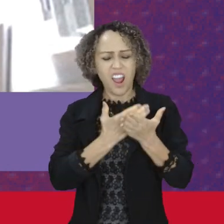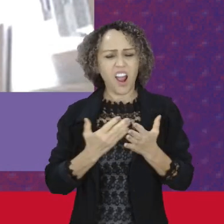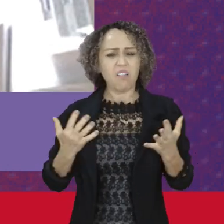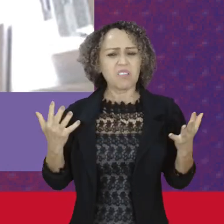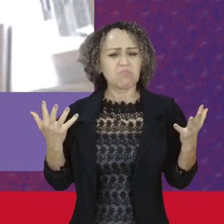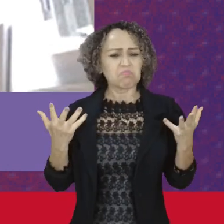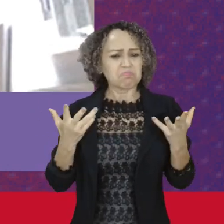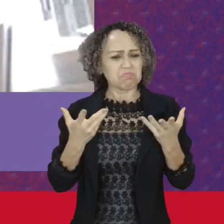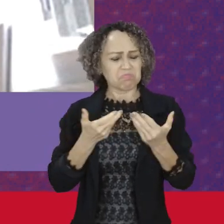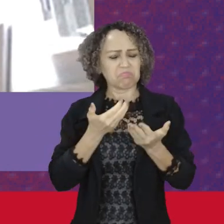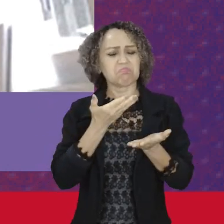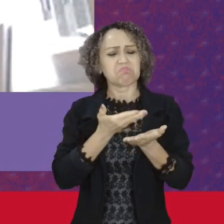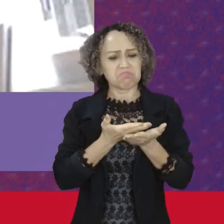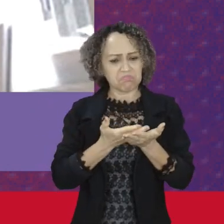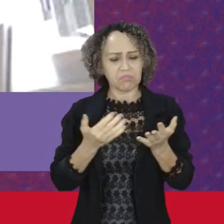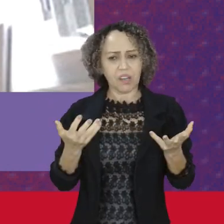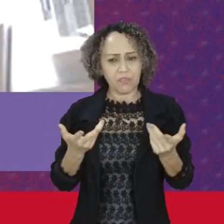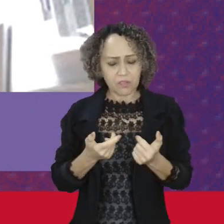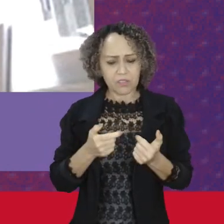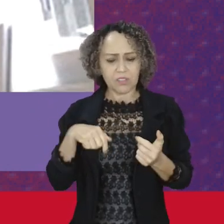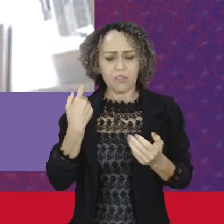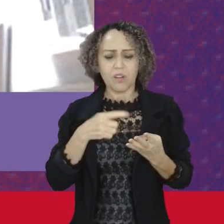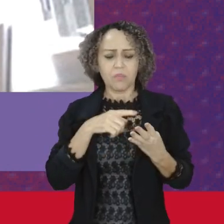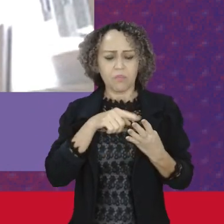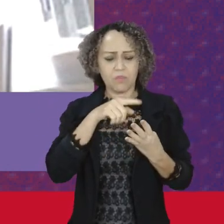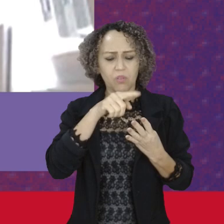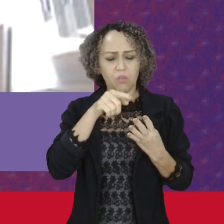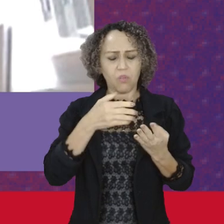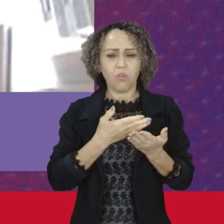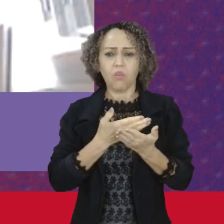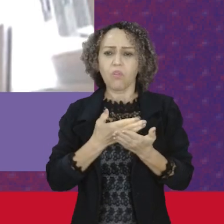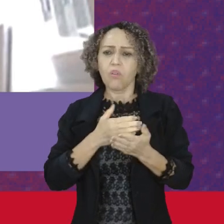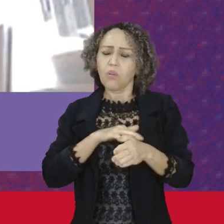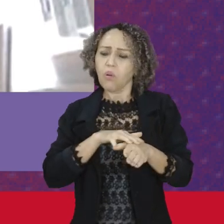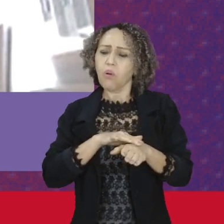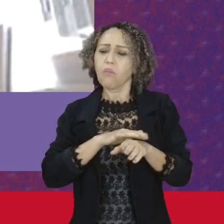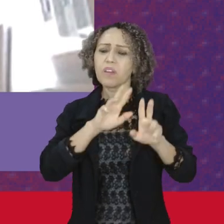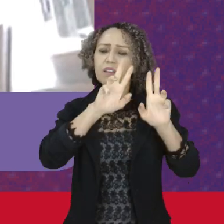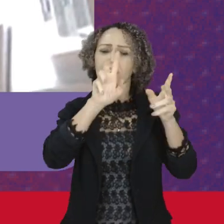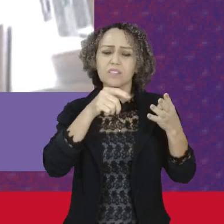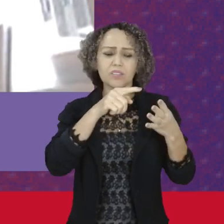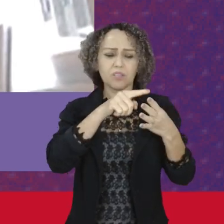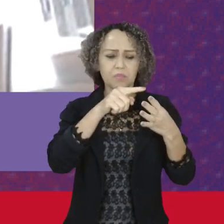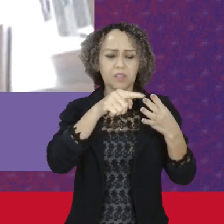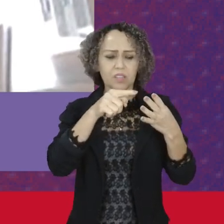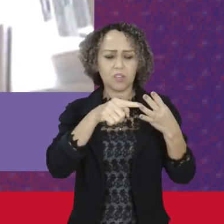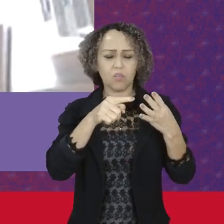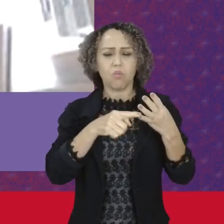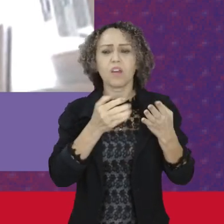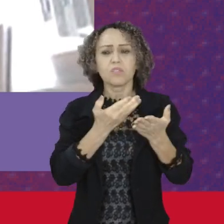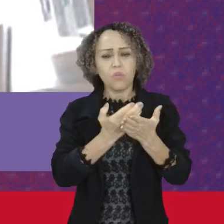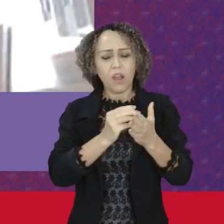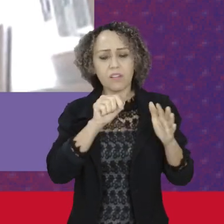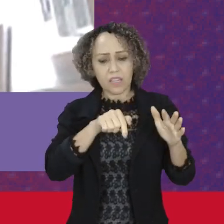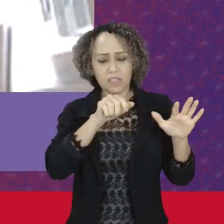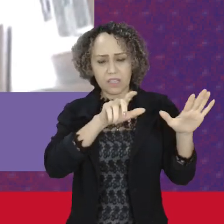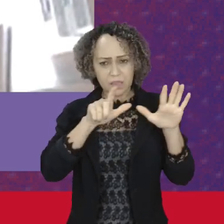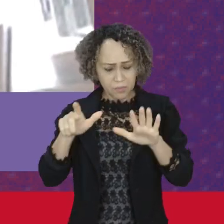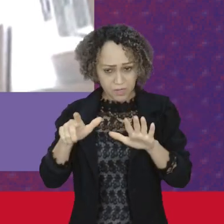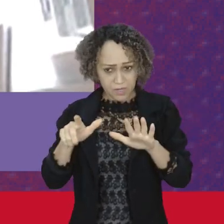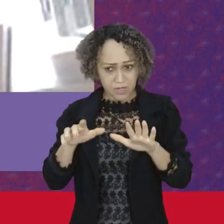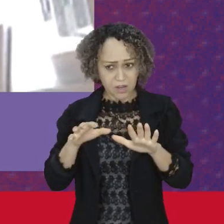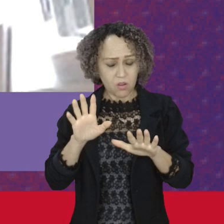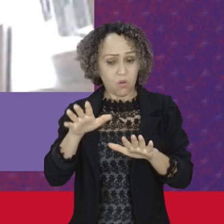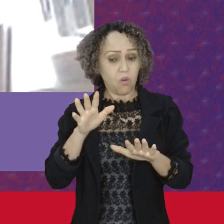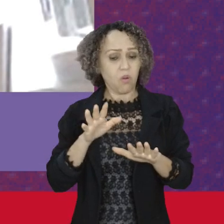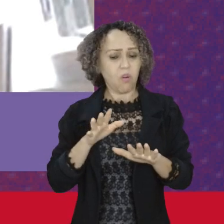gente possa conversar um pouco sobre elas hoje. Então, insistir, recomendar, super recomendar para que vocês